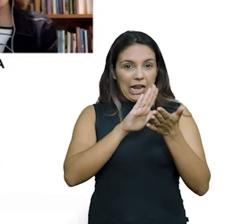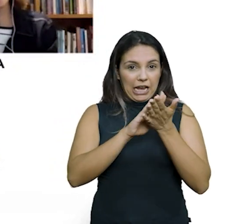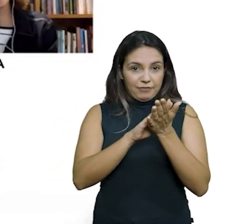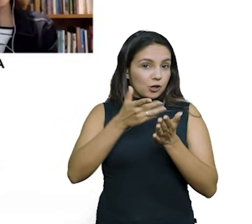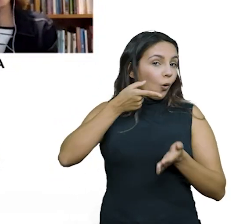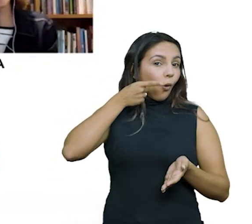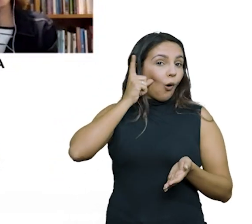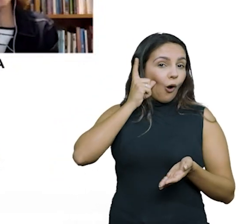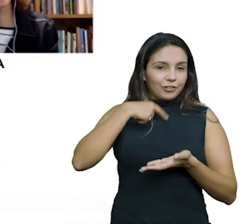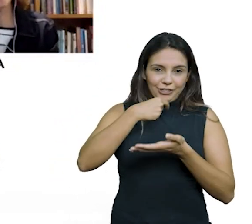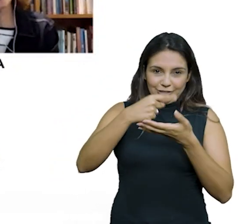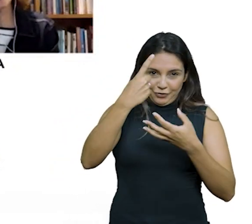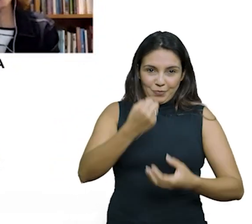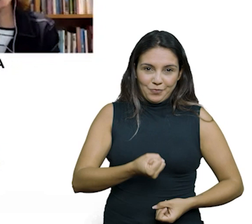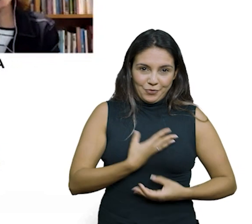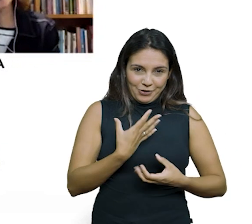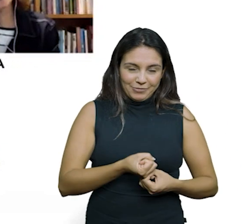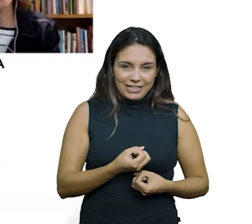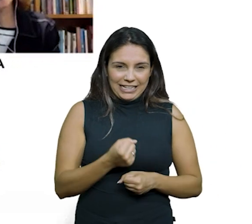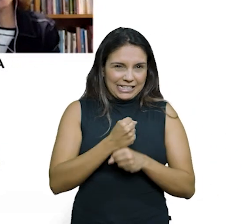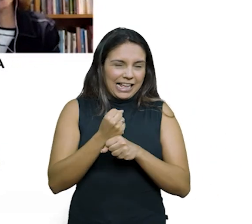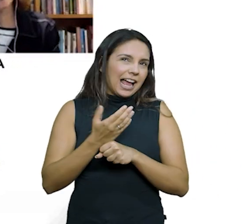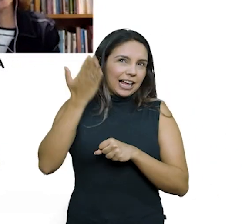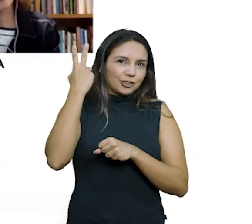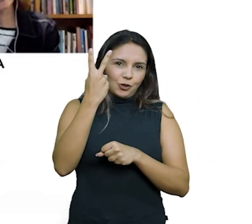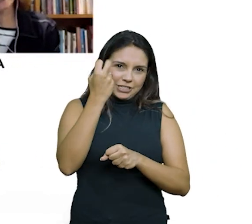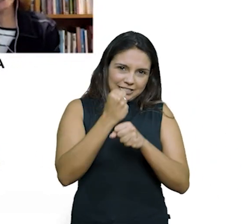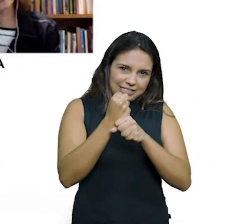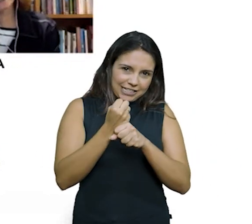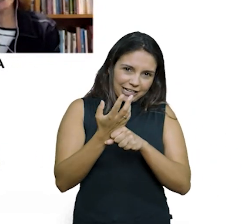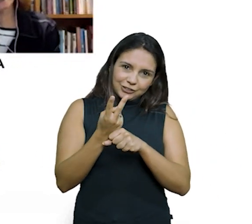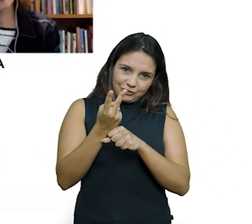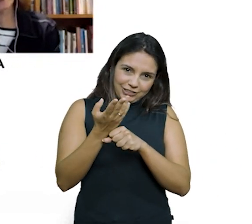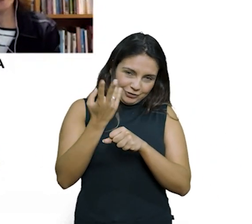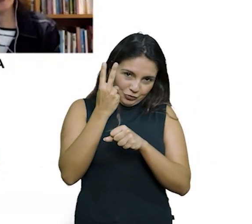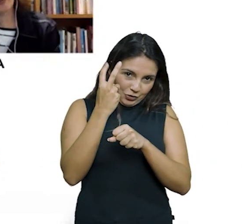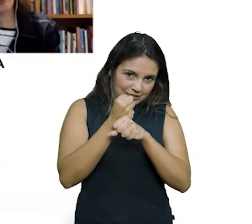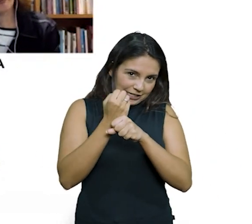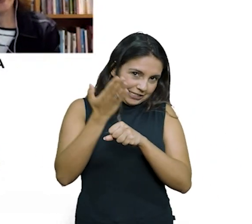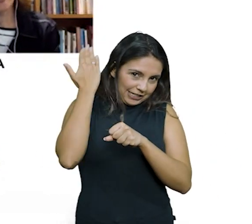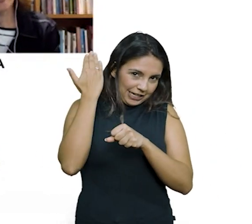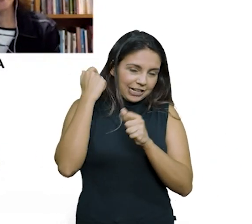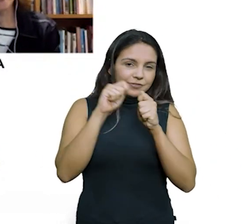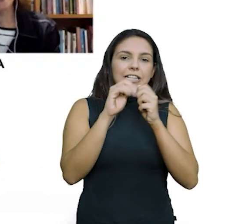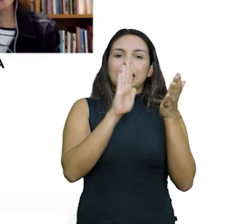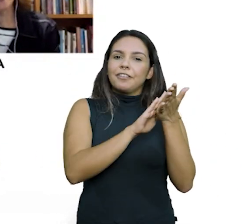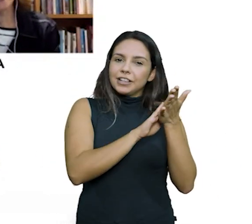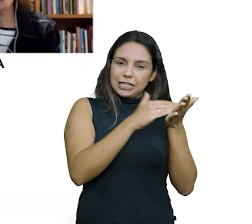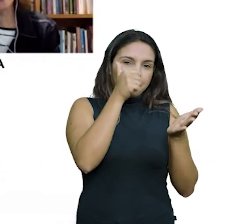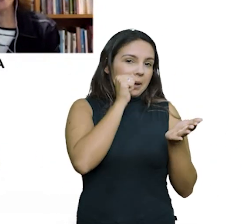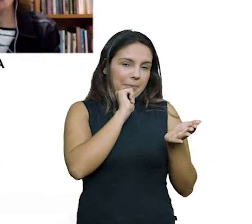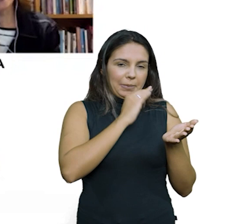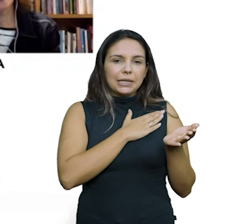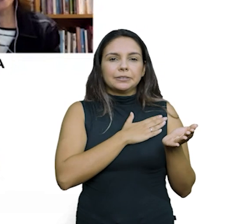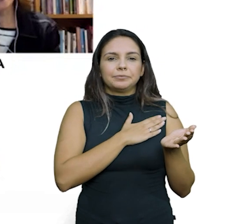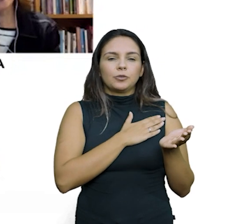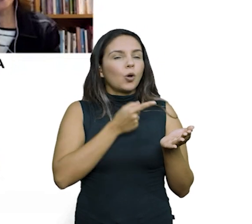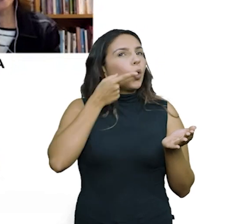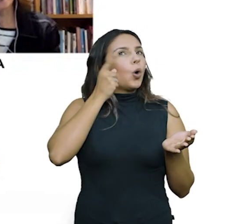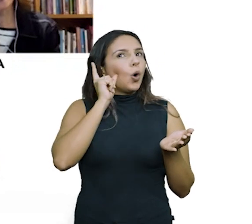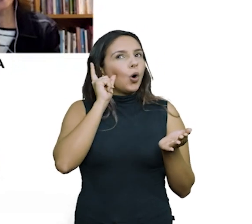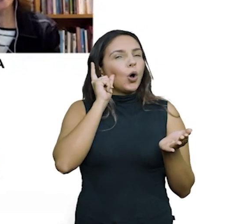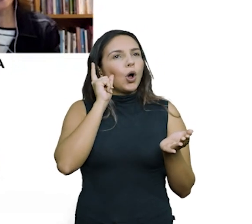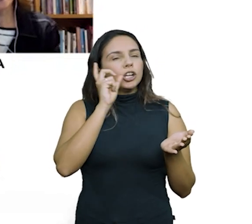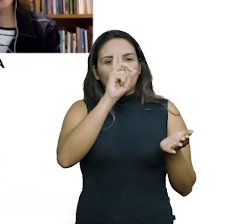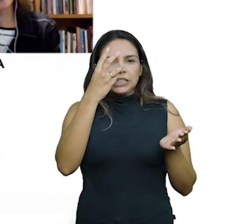aniversário ontem, então eu escrevi um poema. Alguns anos atrás, 2 anos atrás, se eu não me engano. Ela fez aniversário